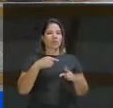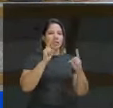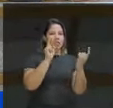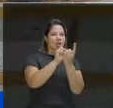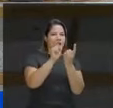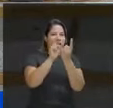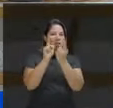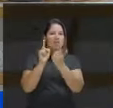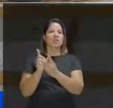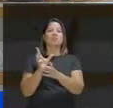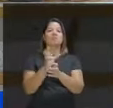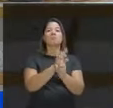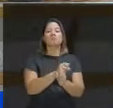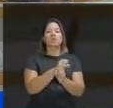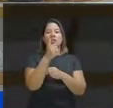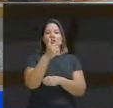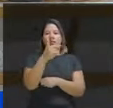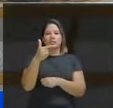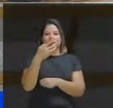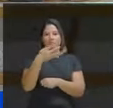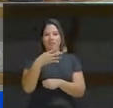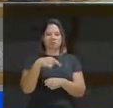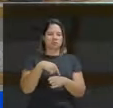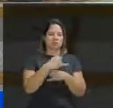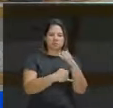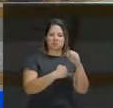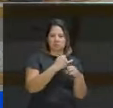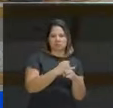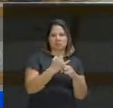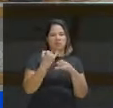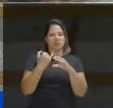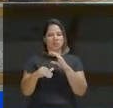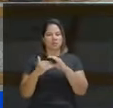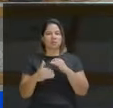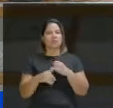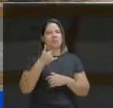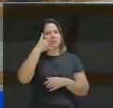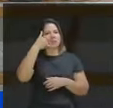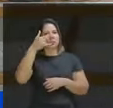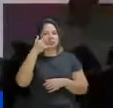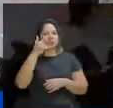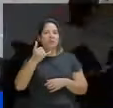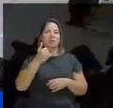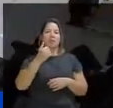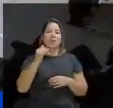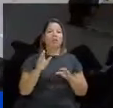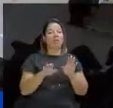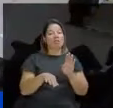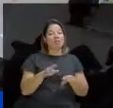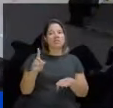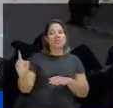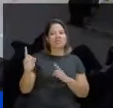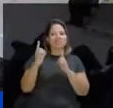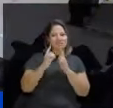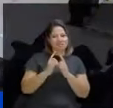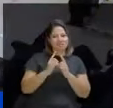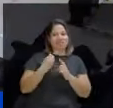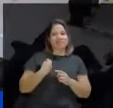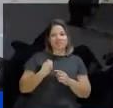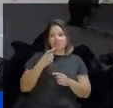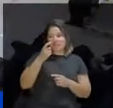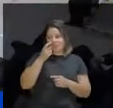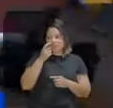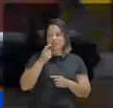atendimentos, seja pela internet, por e-mail, por telefone ou atendimento presenciais. Desse total